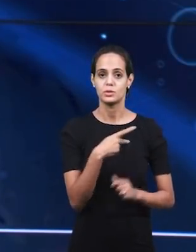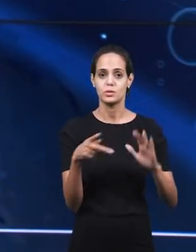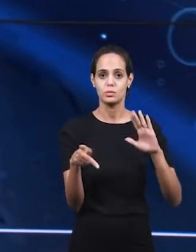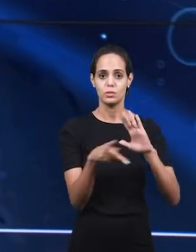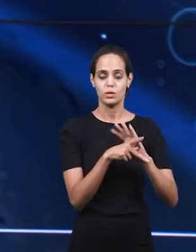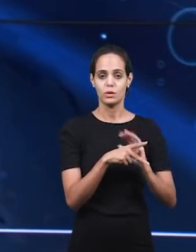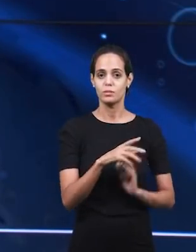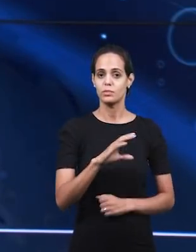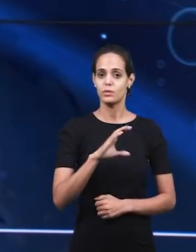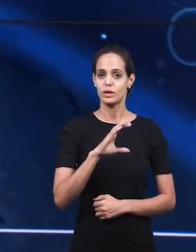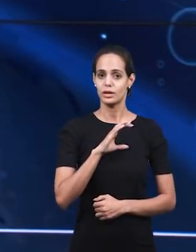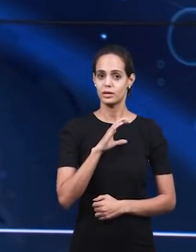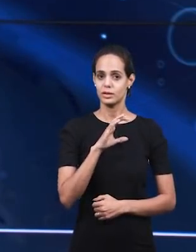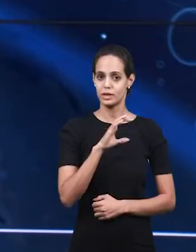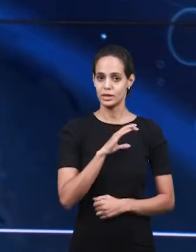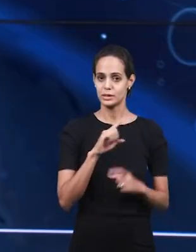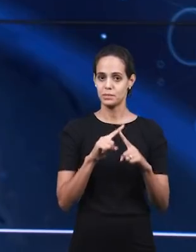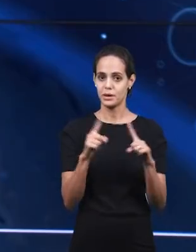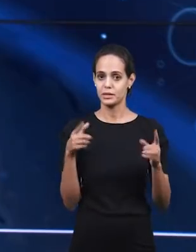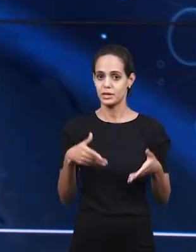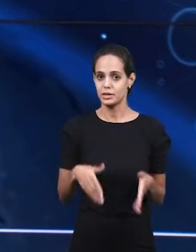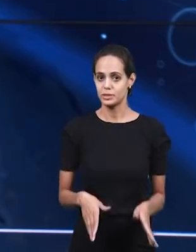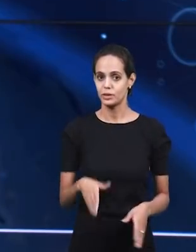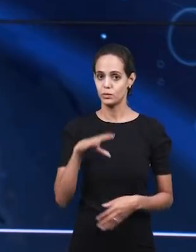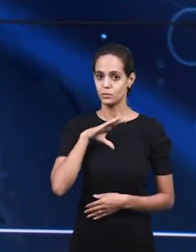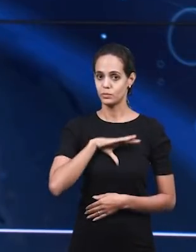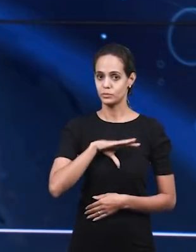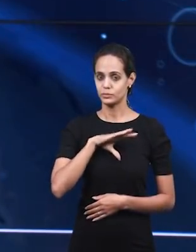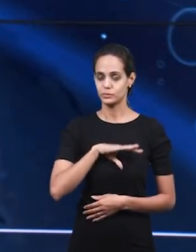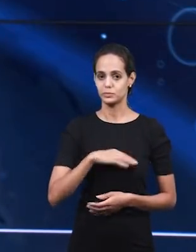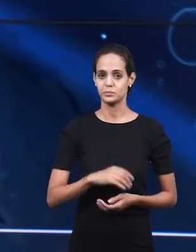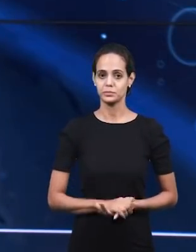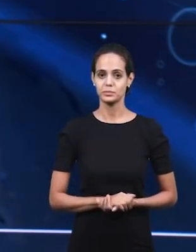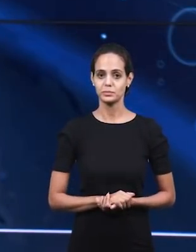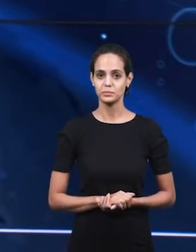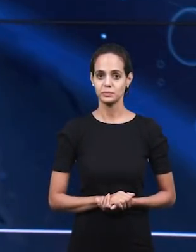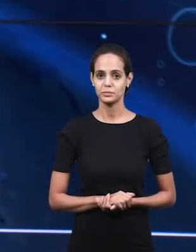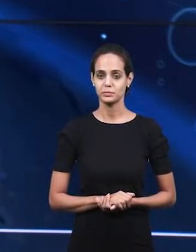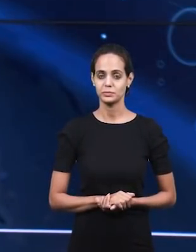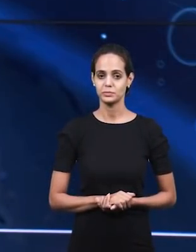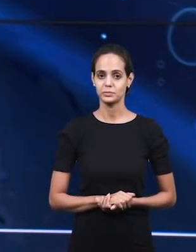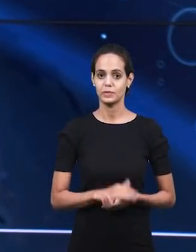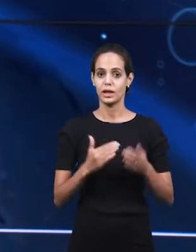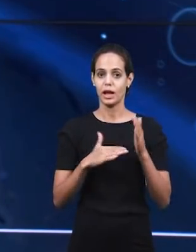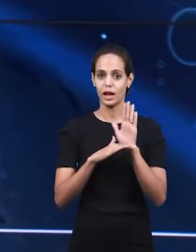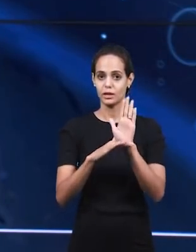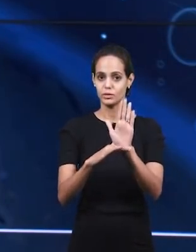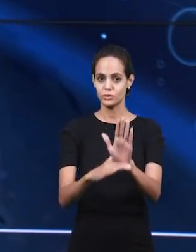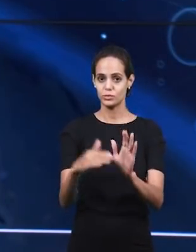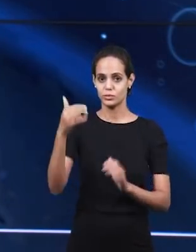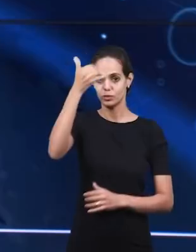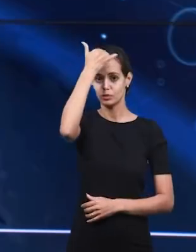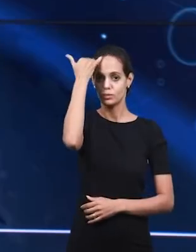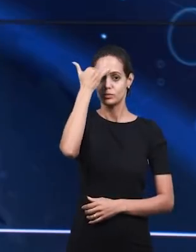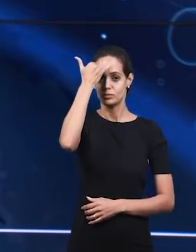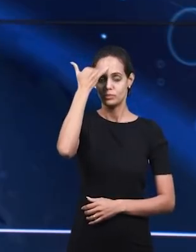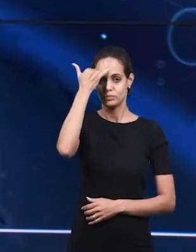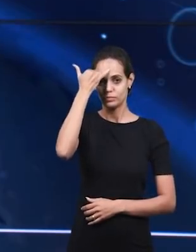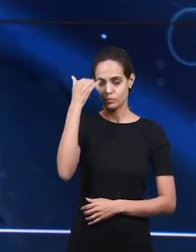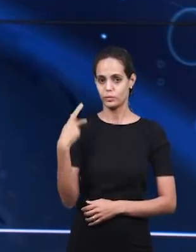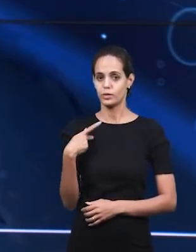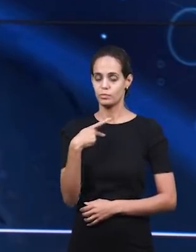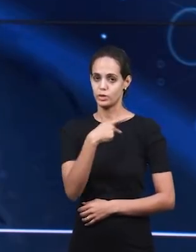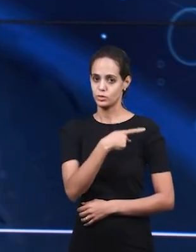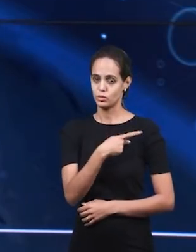e de descendência portuguesa. E ele é auxiliado ali por um ungido, que é o ungido Sérgio Silva. O Sérgio Silva também auxilia